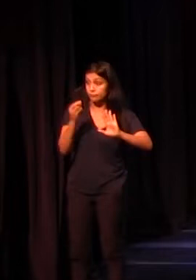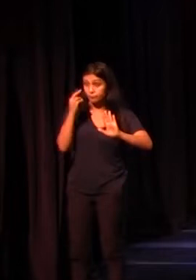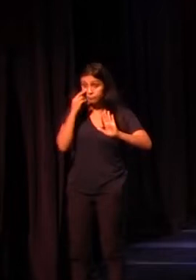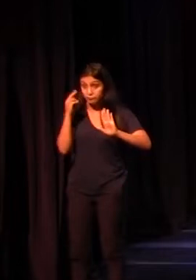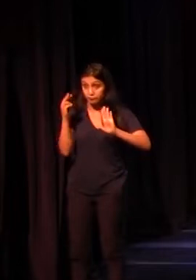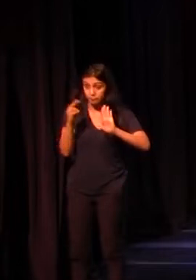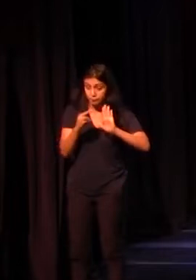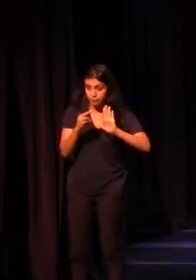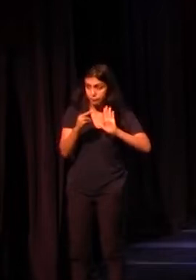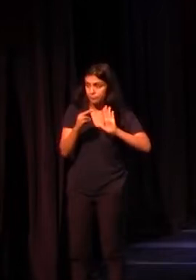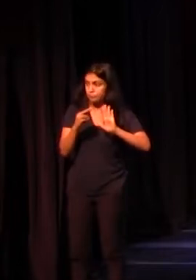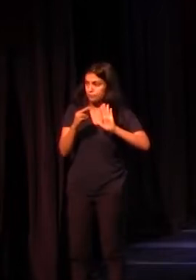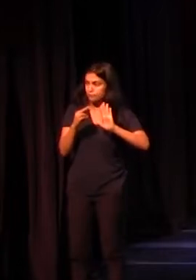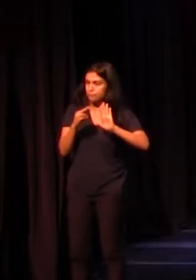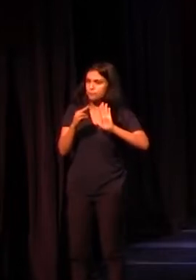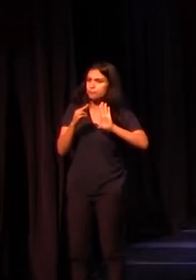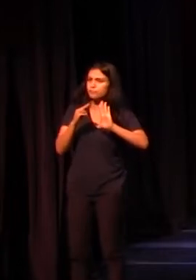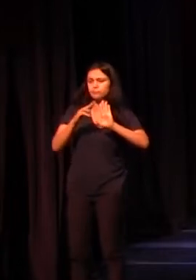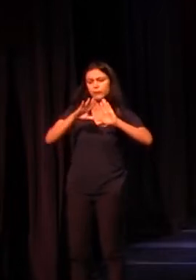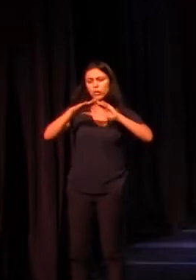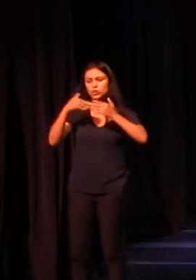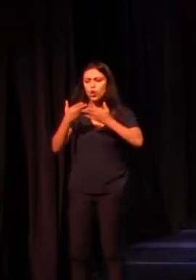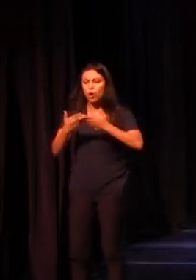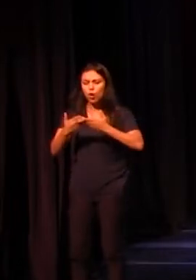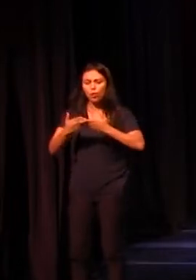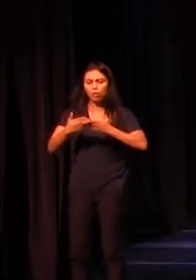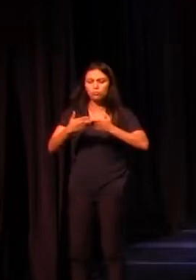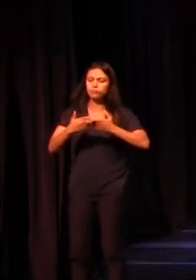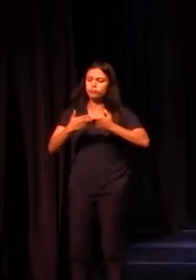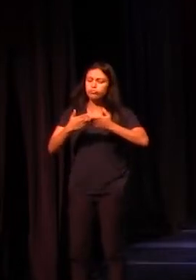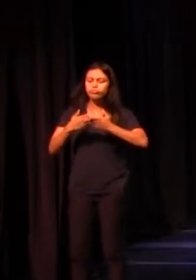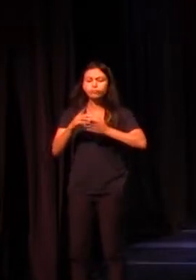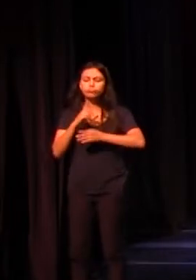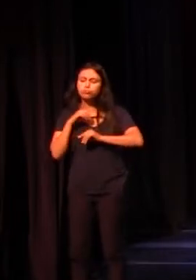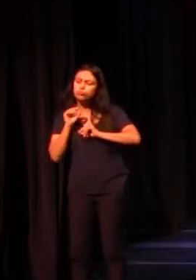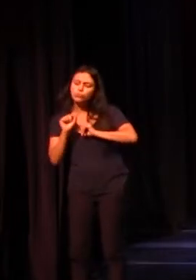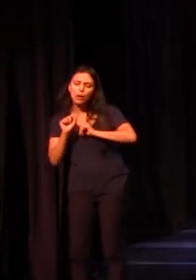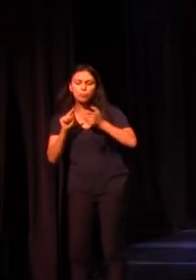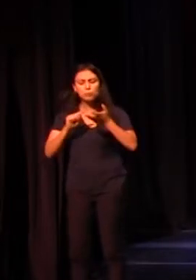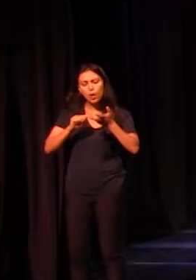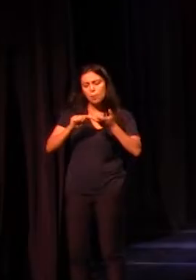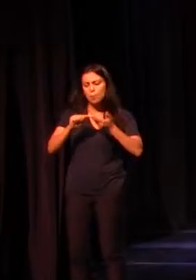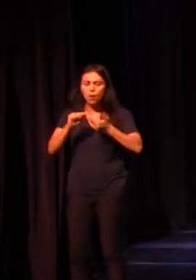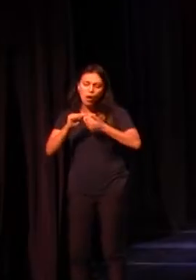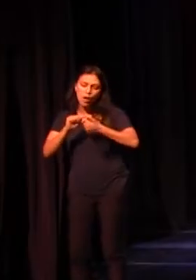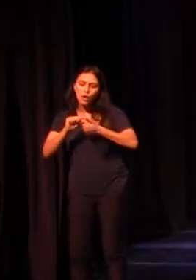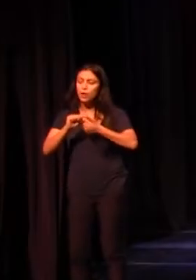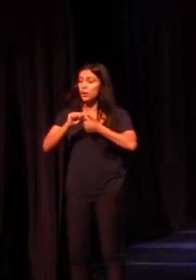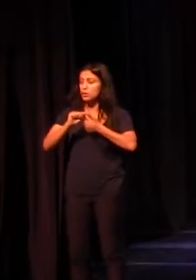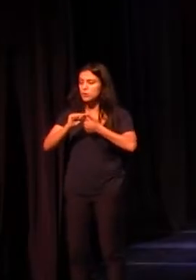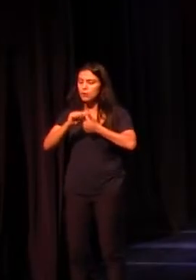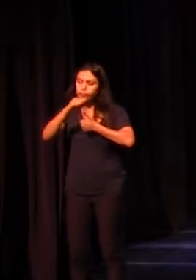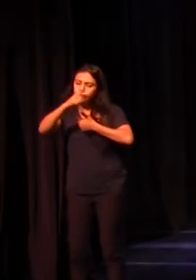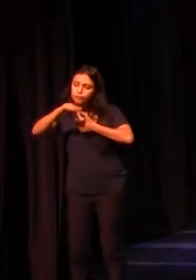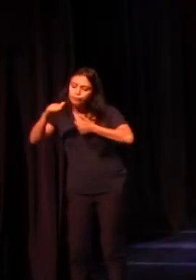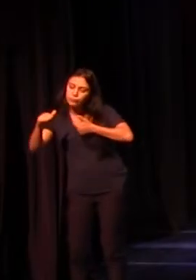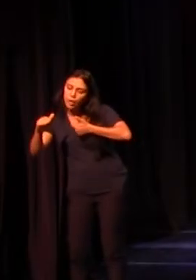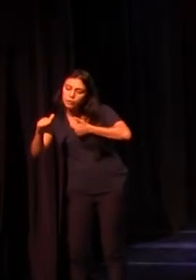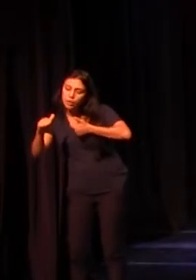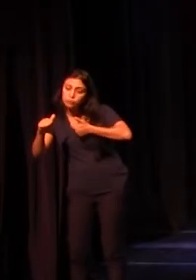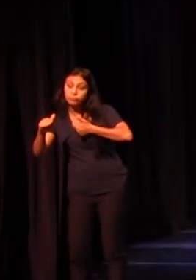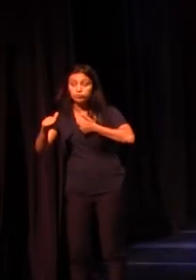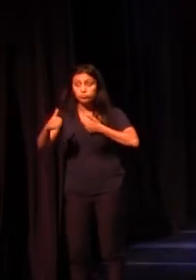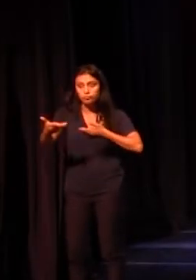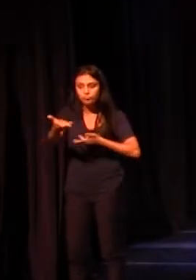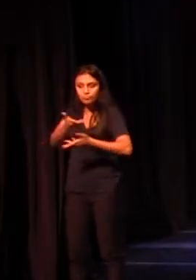aquilo que a rede já tinha de construção, tudo aquilo que a rede já trazia para nós, né, e dar continuidade